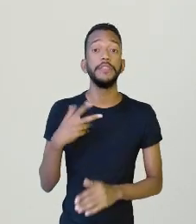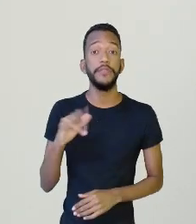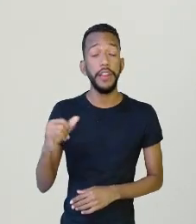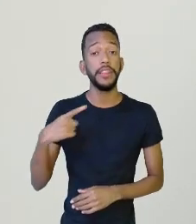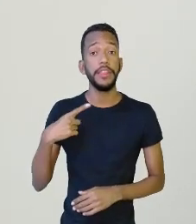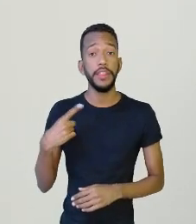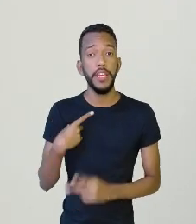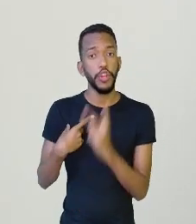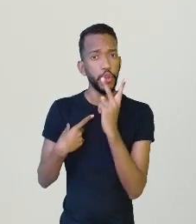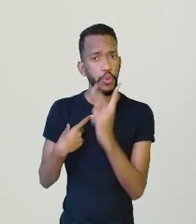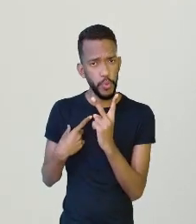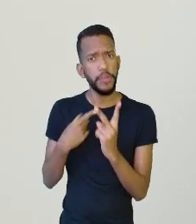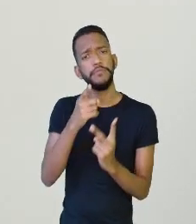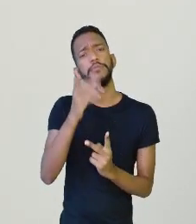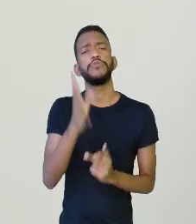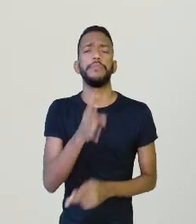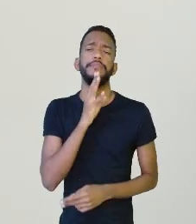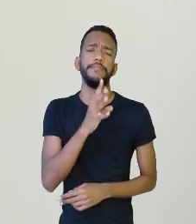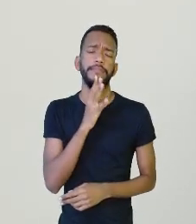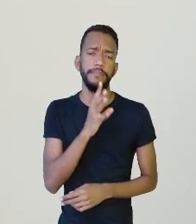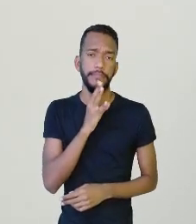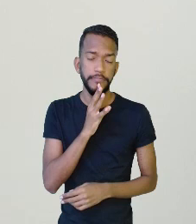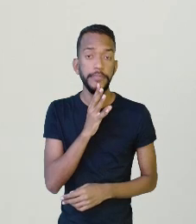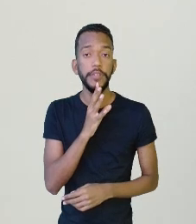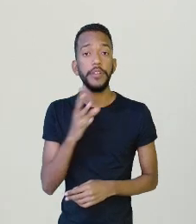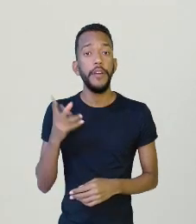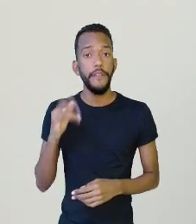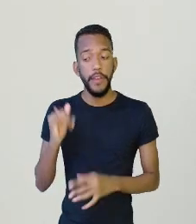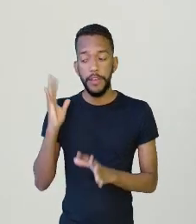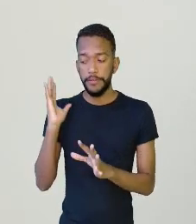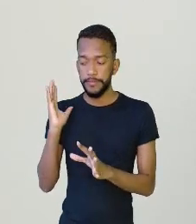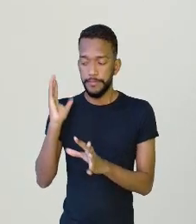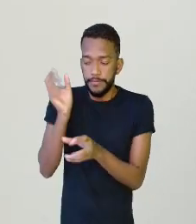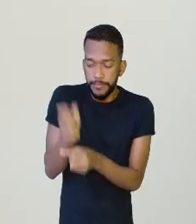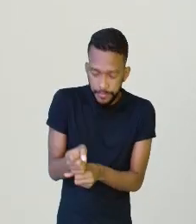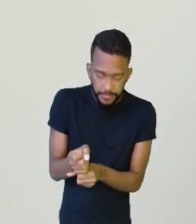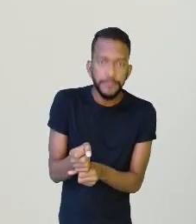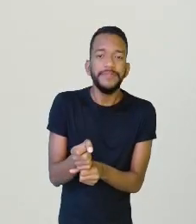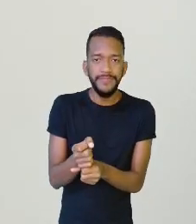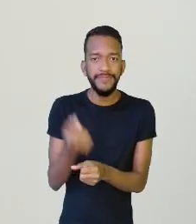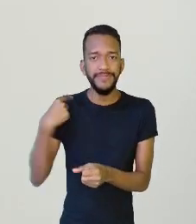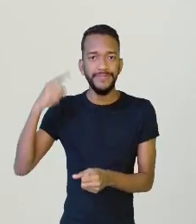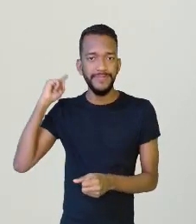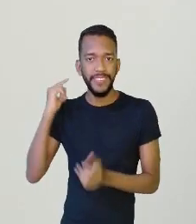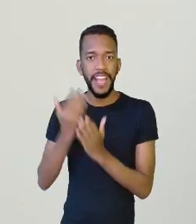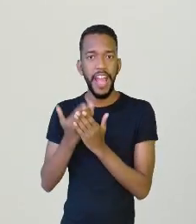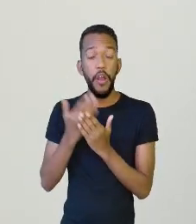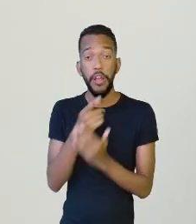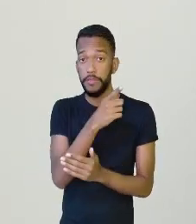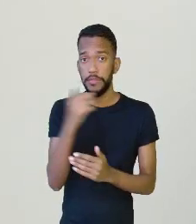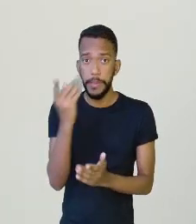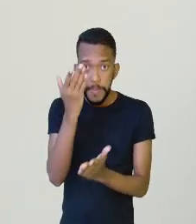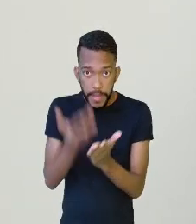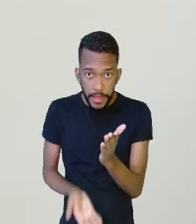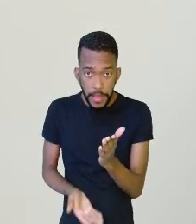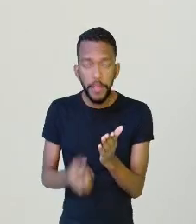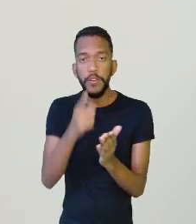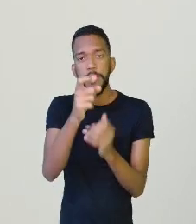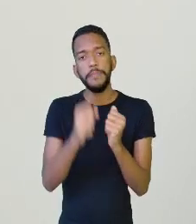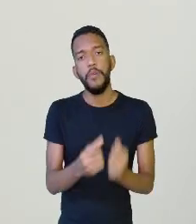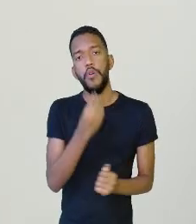operações que eu tenho certeza que você já conhece, eu vou fazer uma retomada das aulas anteriores para quem perdeu ter